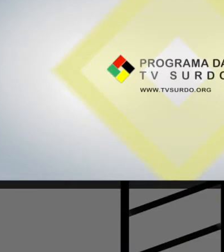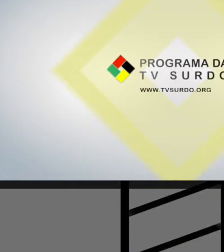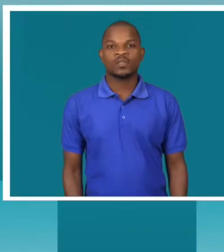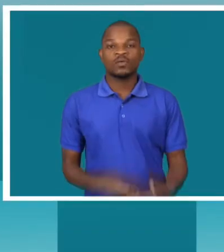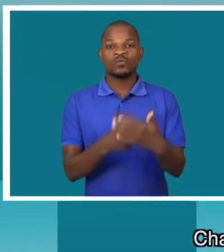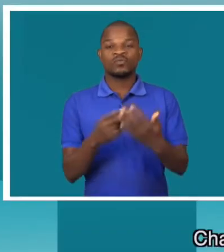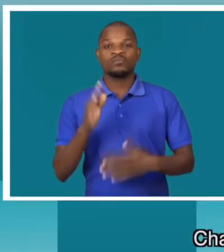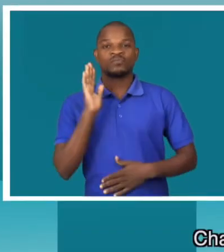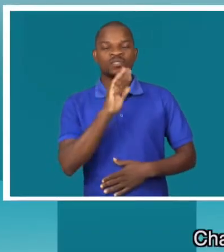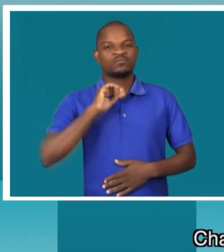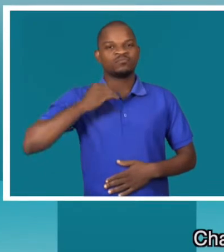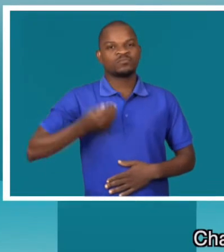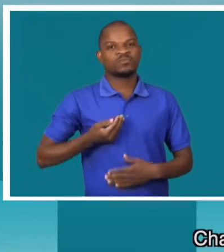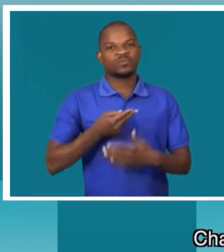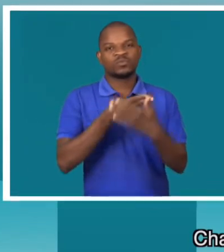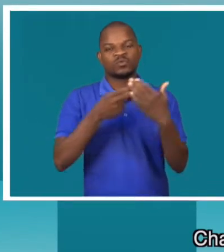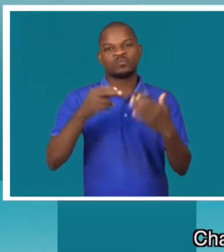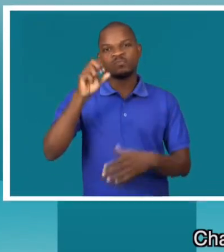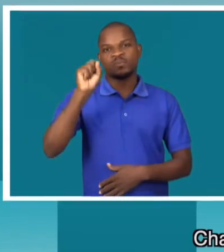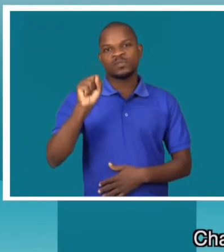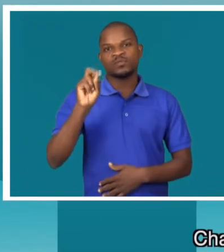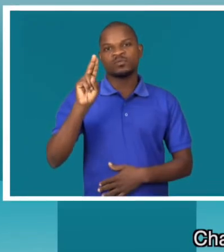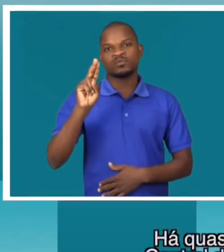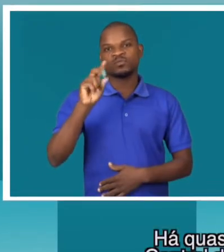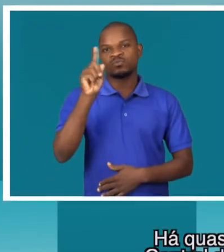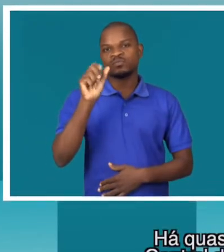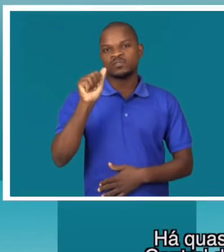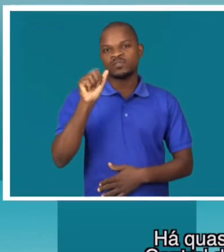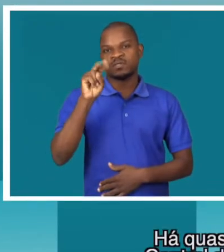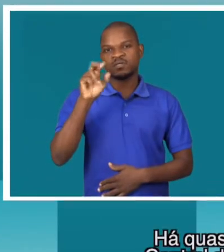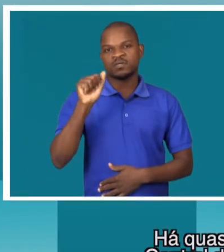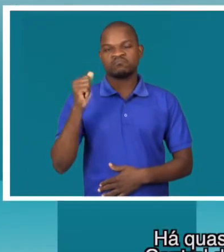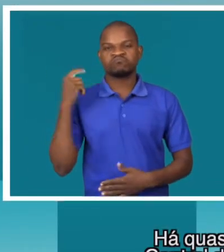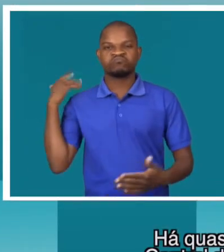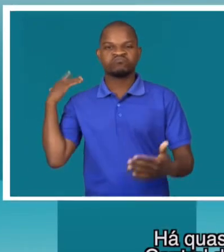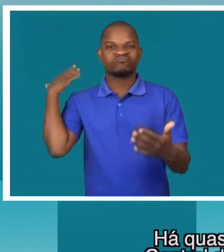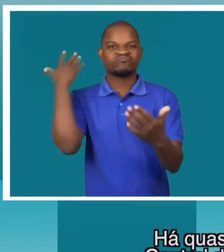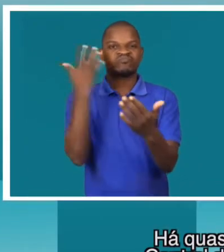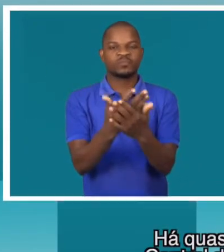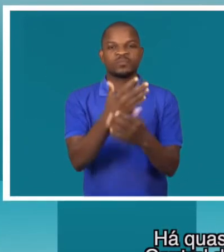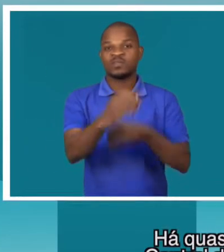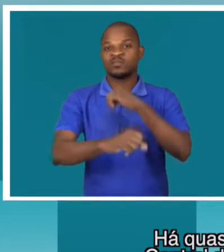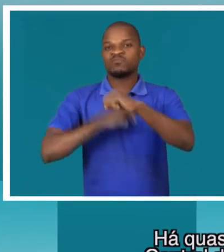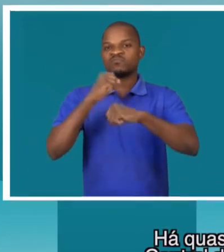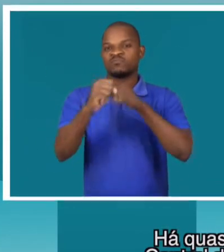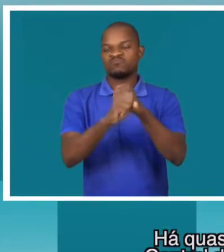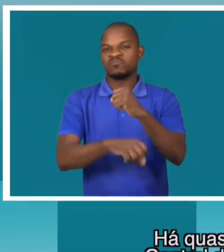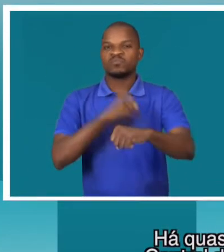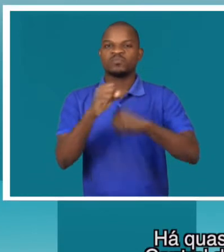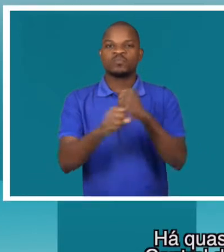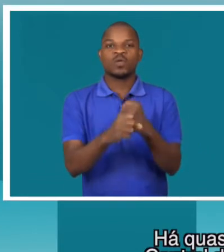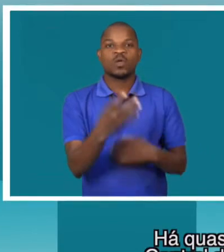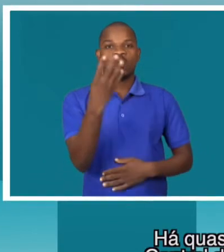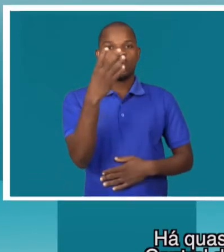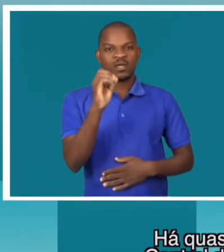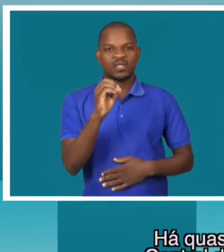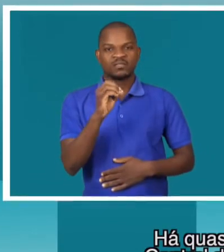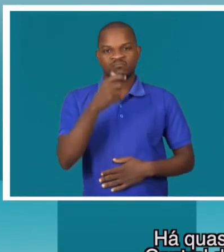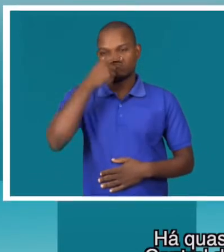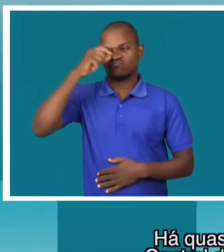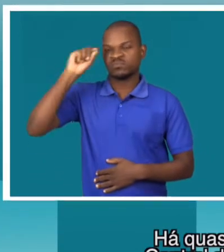Ibrahim. Chama-se Suzana Murat. Há quase 40 anos, trocou o Hospital Central do Maputo, onde